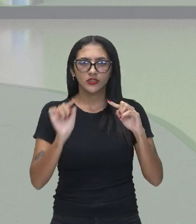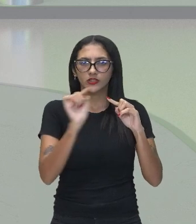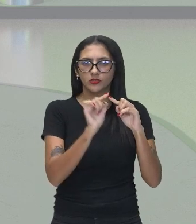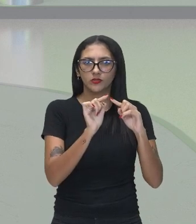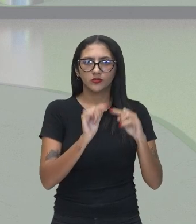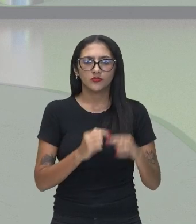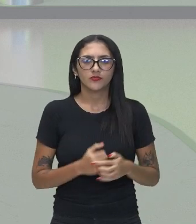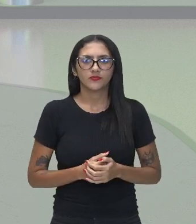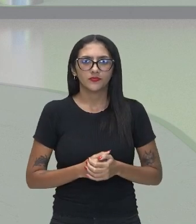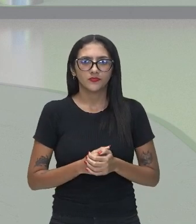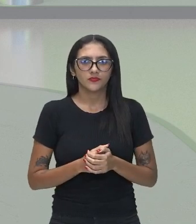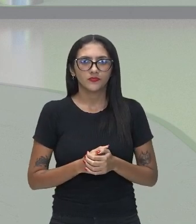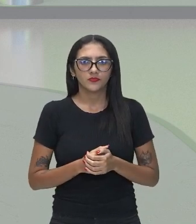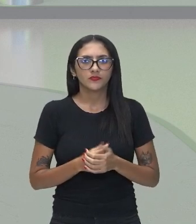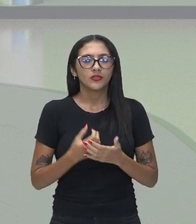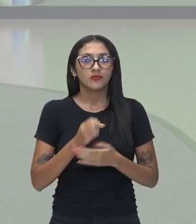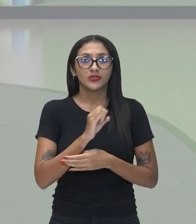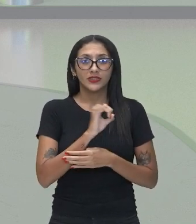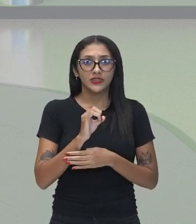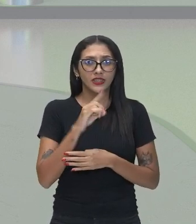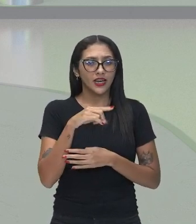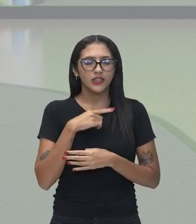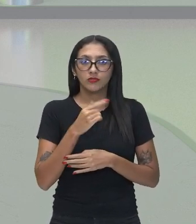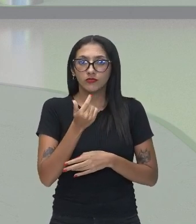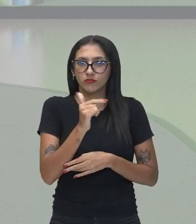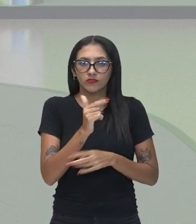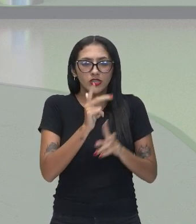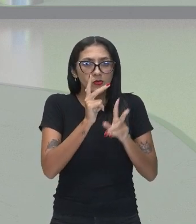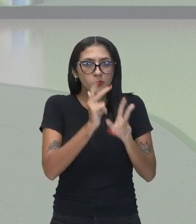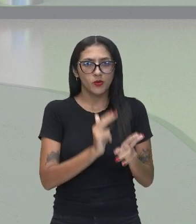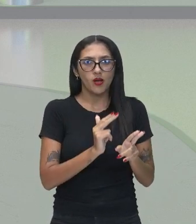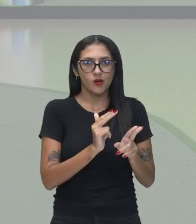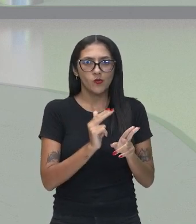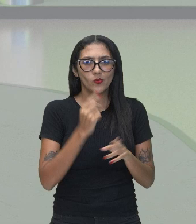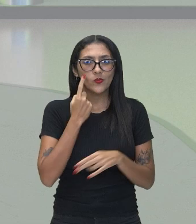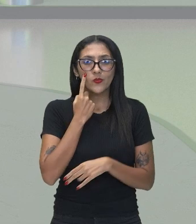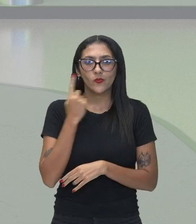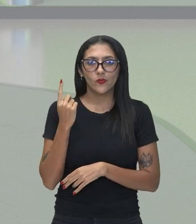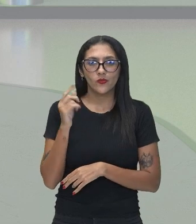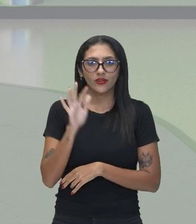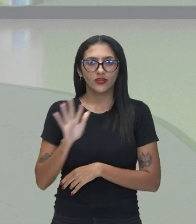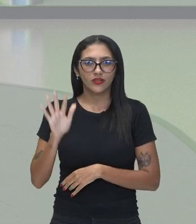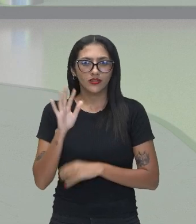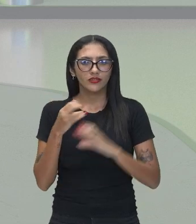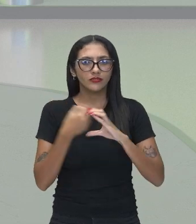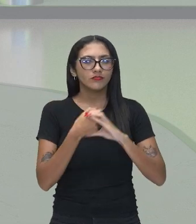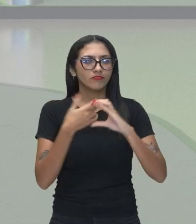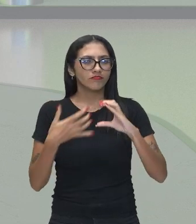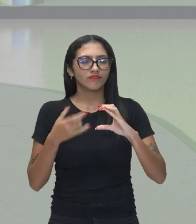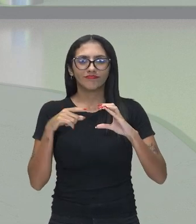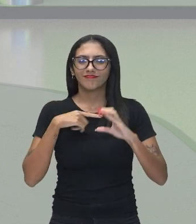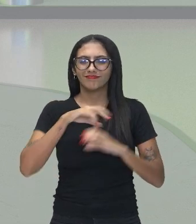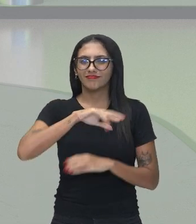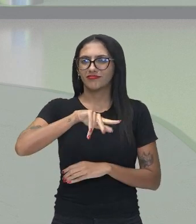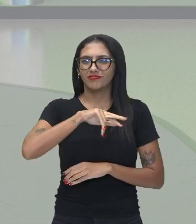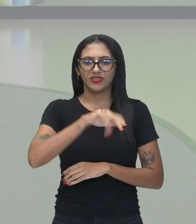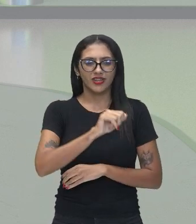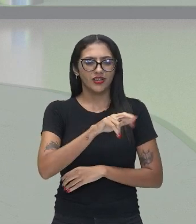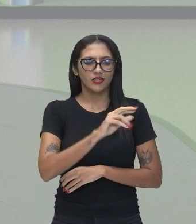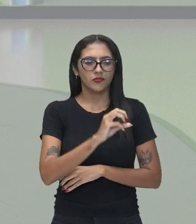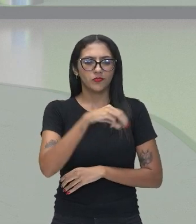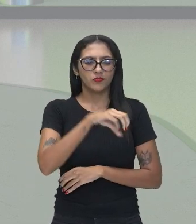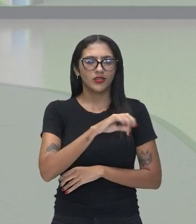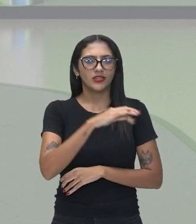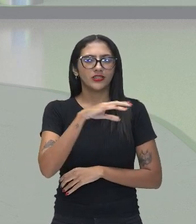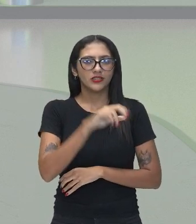cadeia carbônica não for desse jeito, não for aqui, ó, desse jeito, com essa característica, não é aromática. Para ser